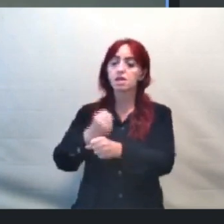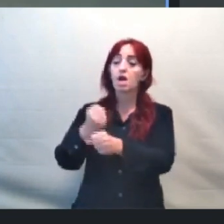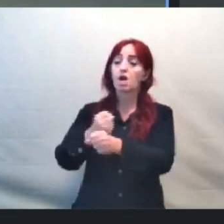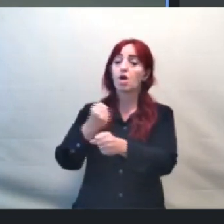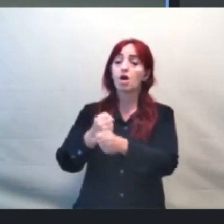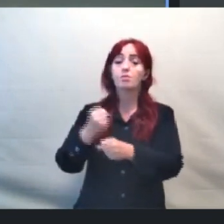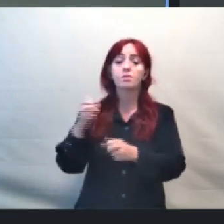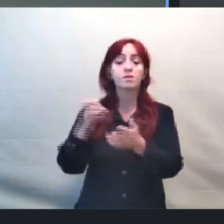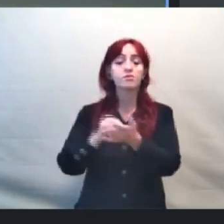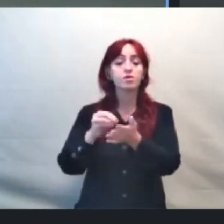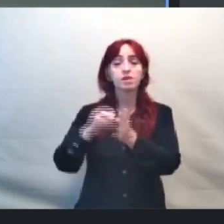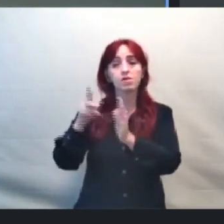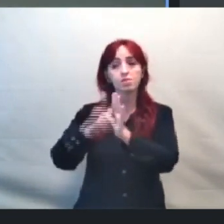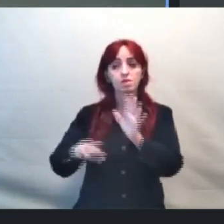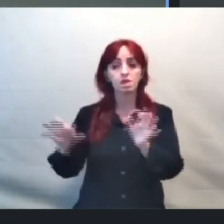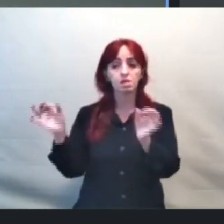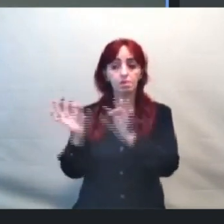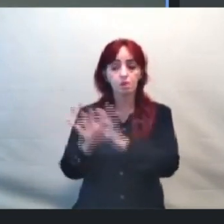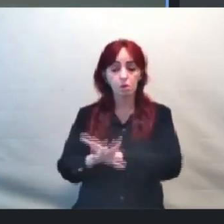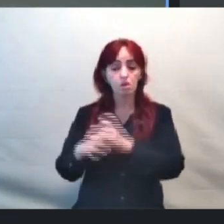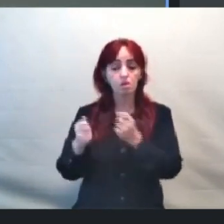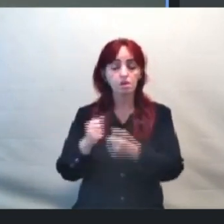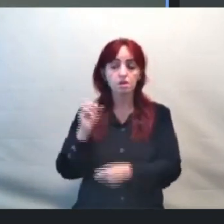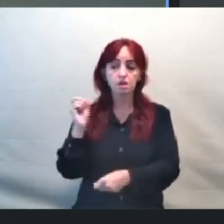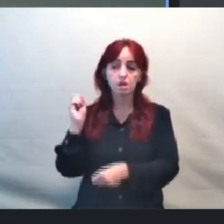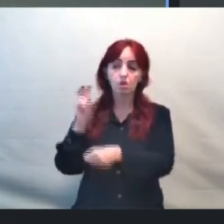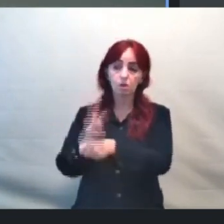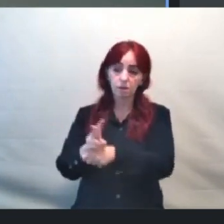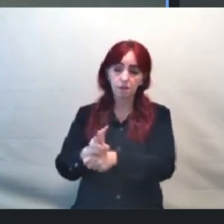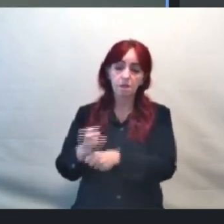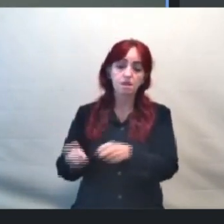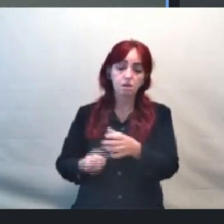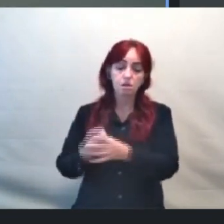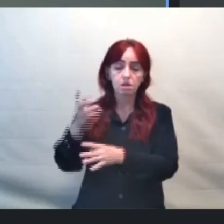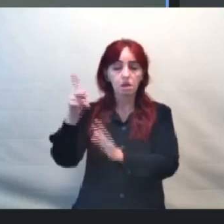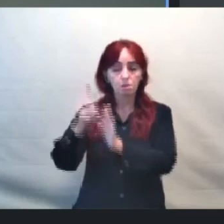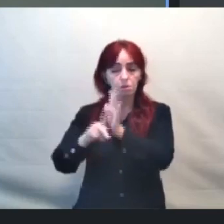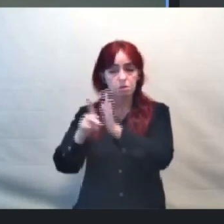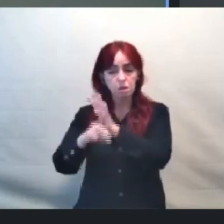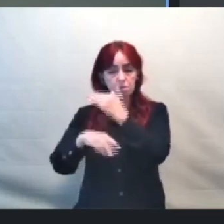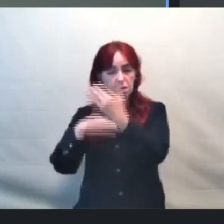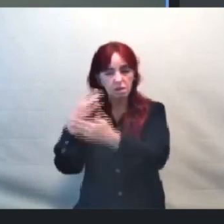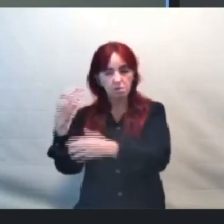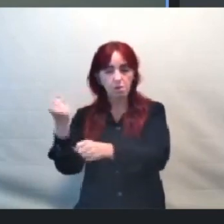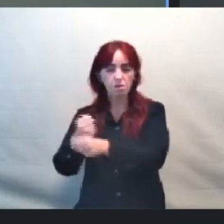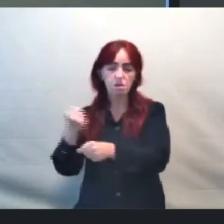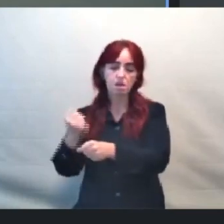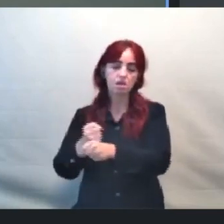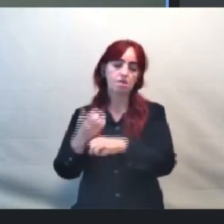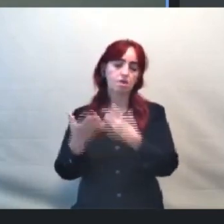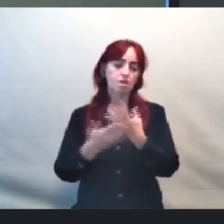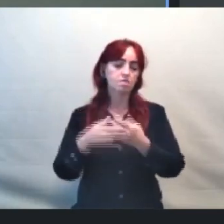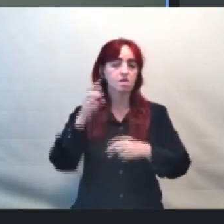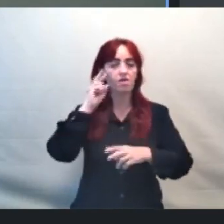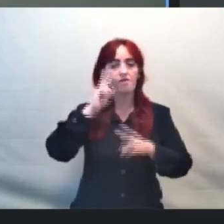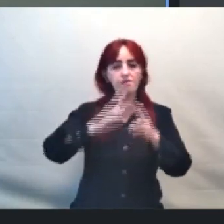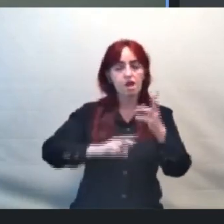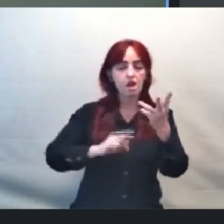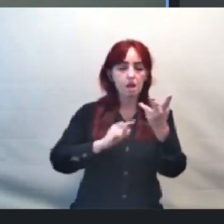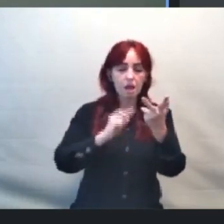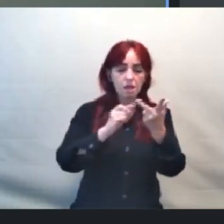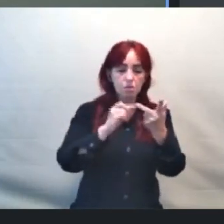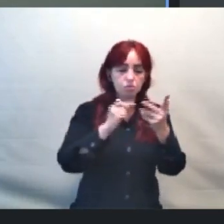projeto pronto, então teve que fazer a contratação, elaboração do projeto, depois executar a obra. Então, nós tivemos, se for olhar cada um dos casos,